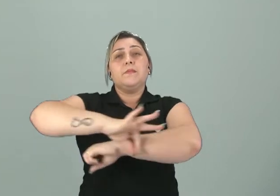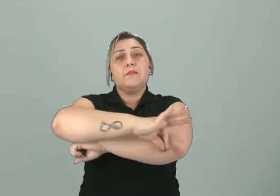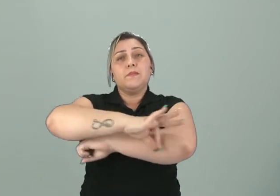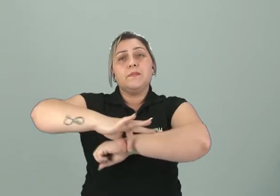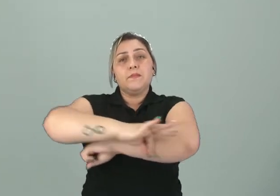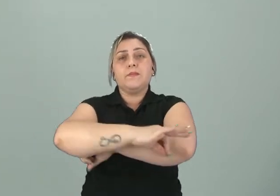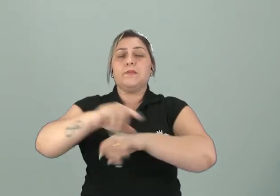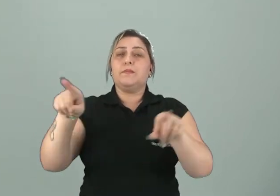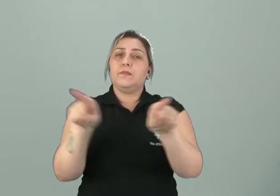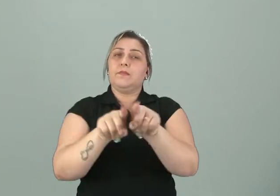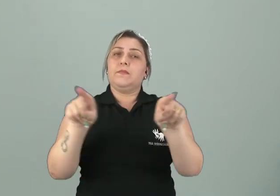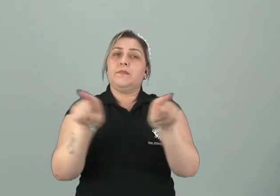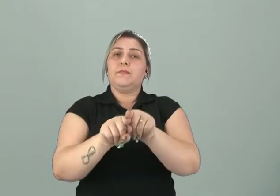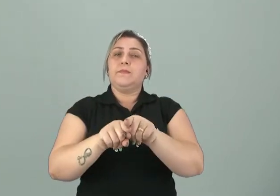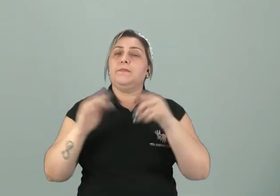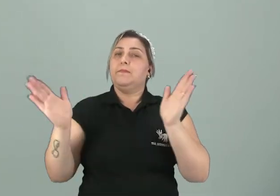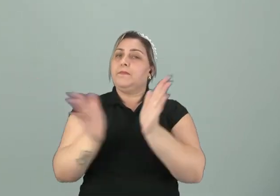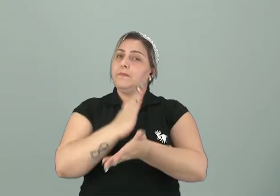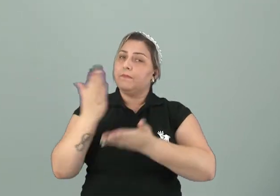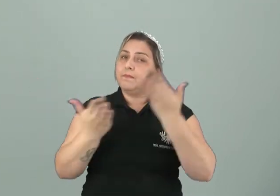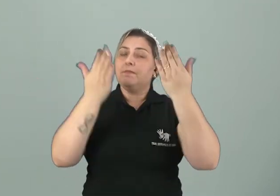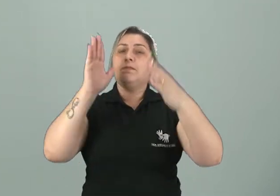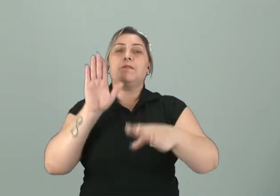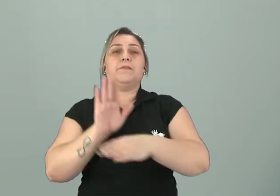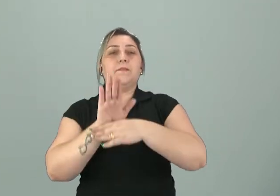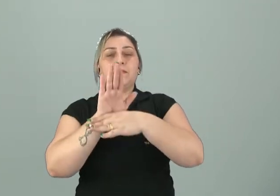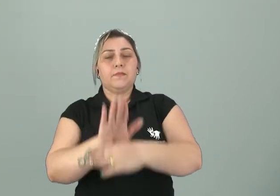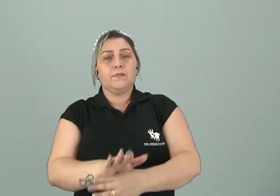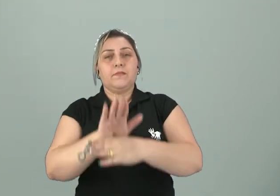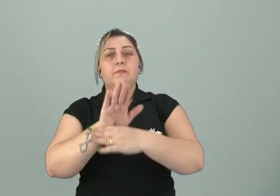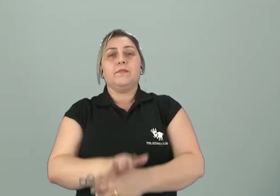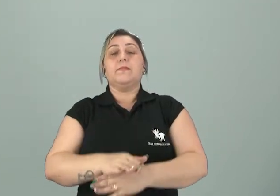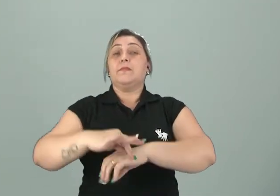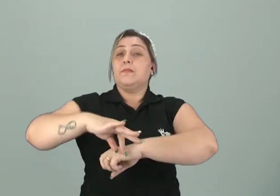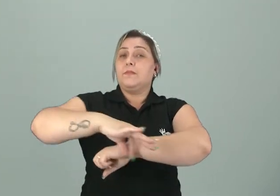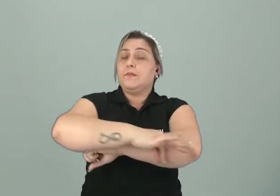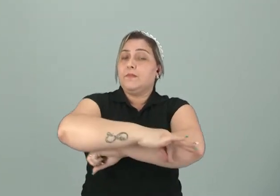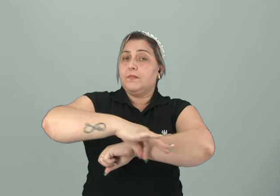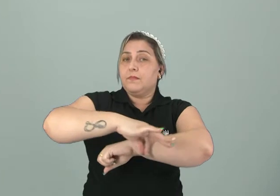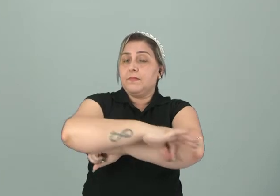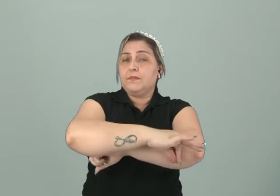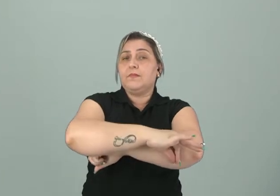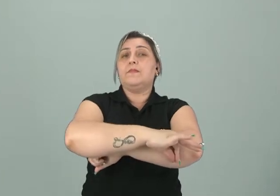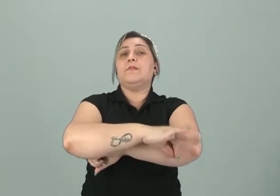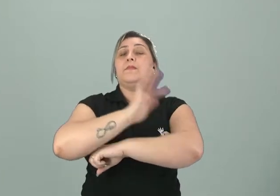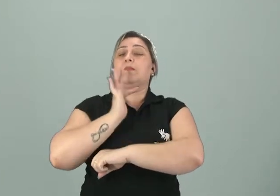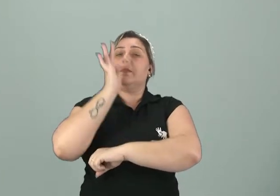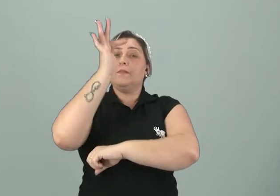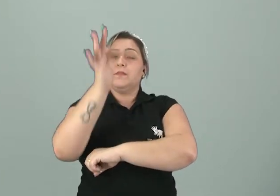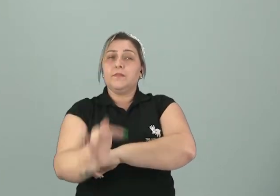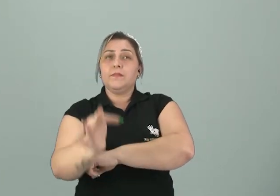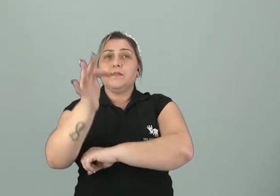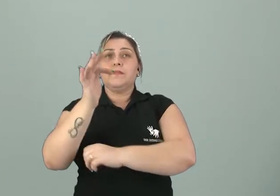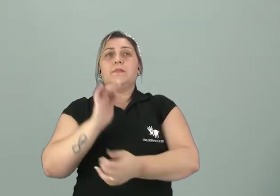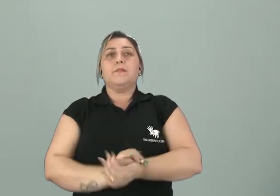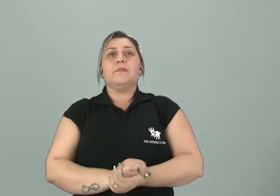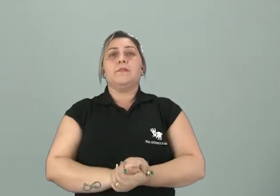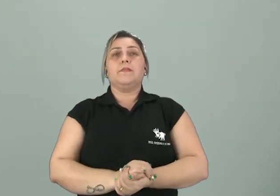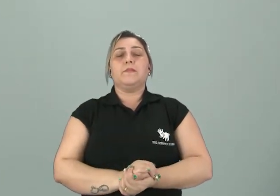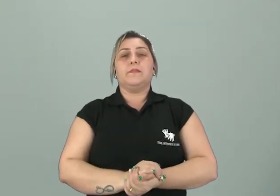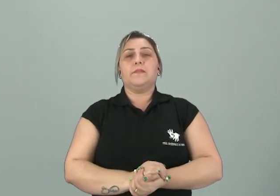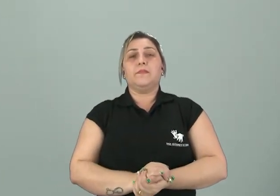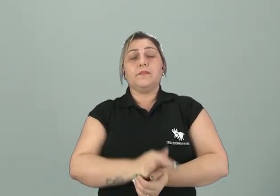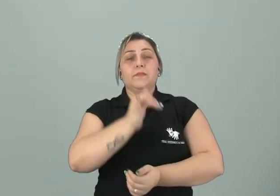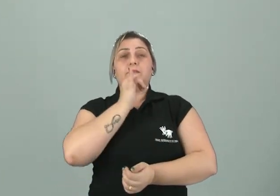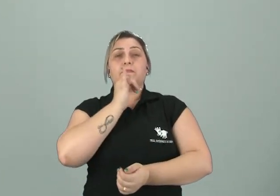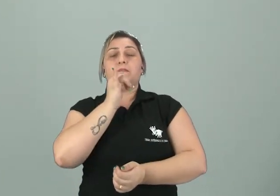arquitetura, que também é fantástica e contribuiu muito para arquiteturas futuras e